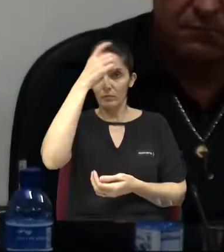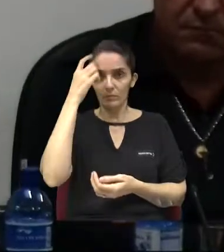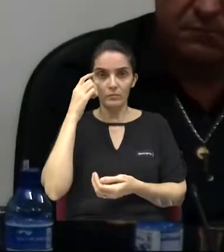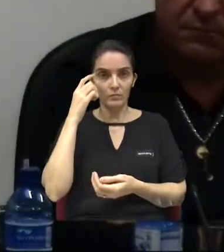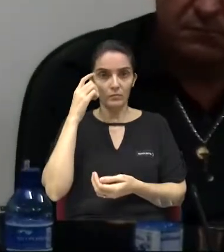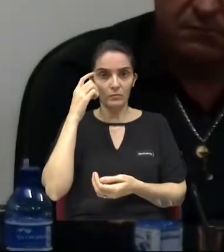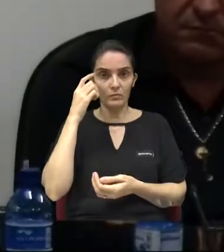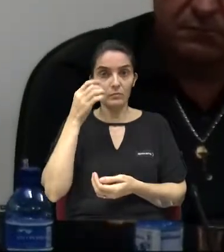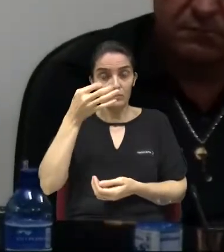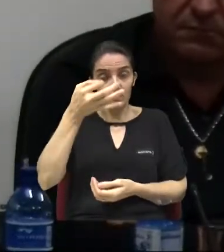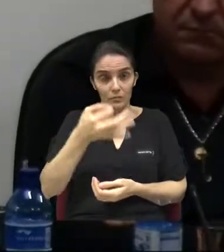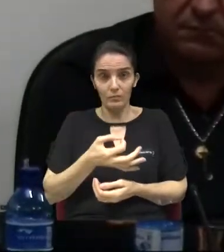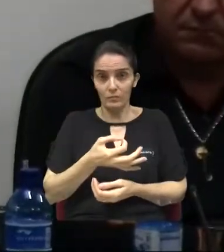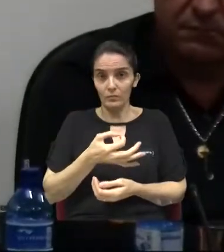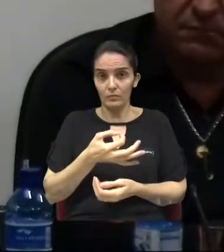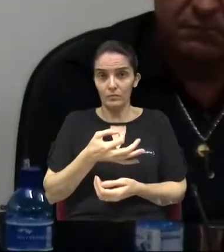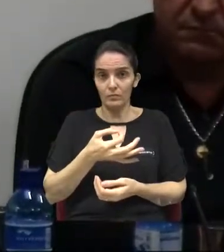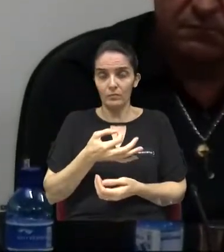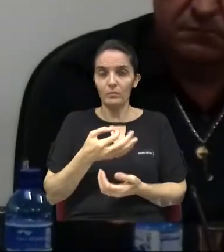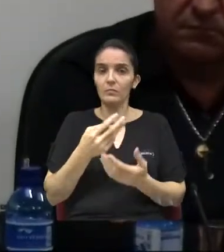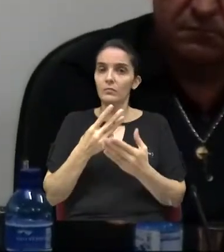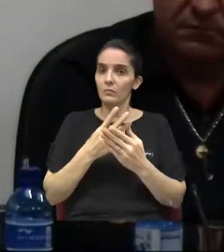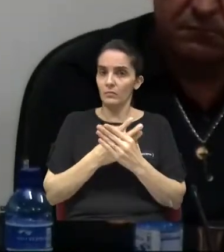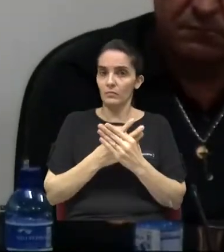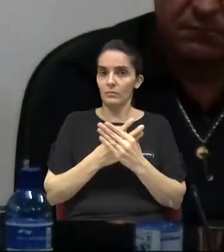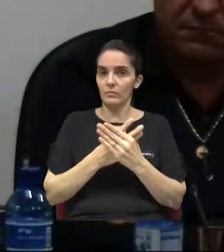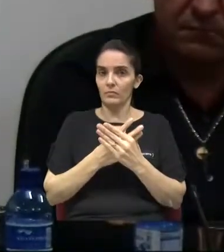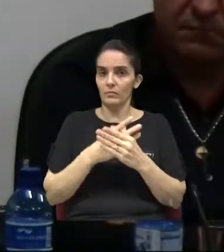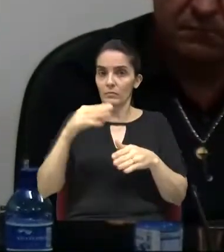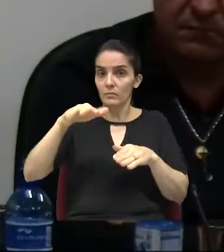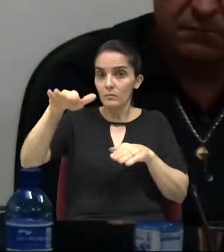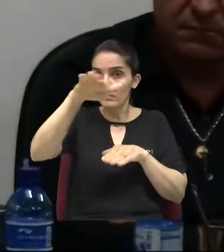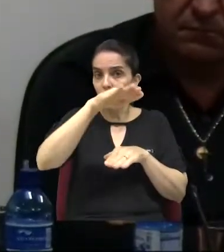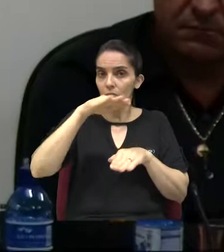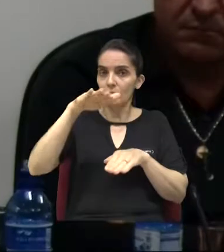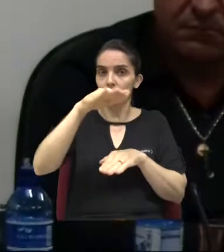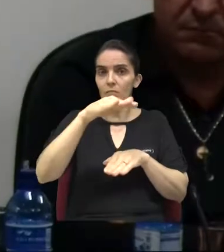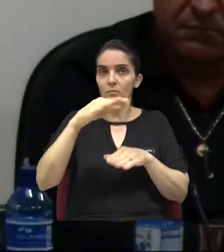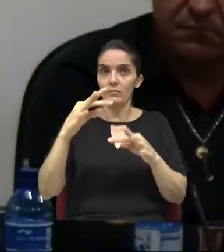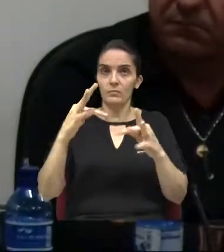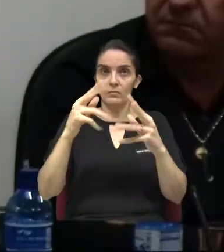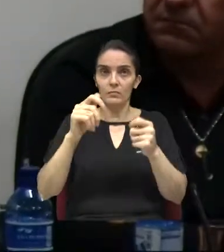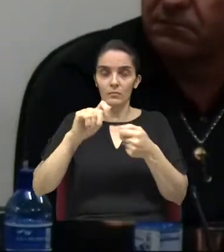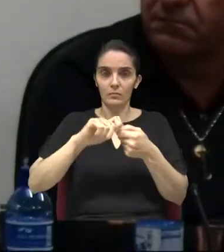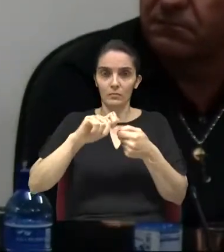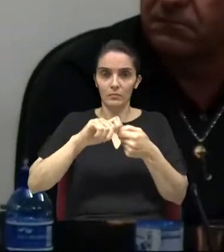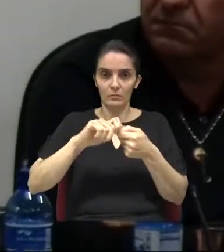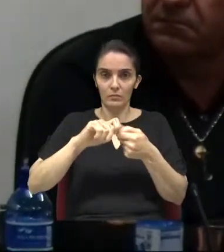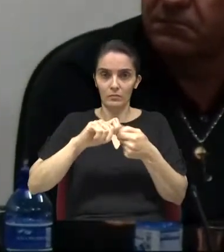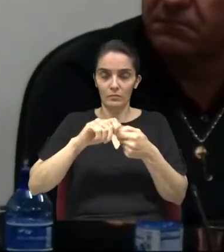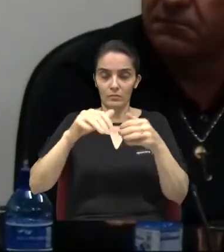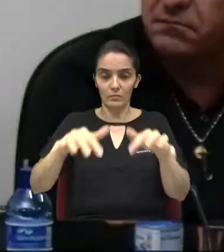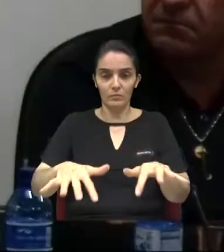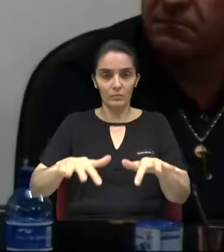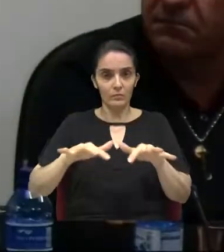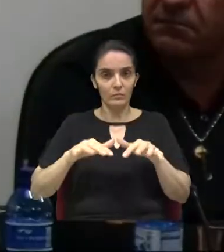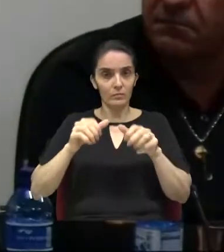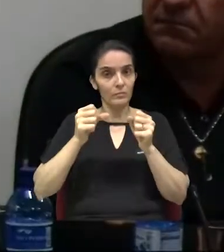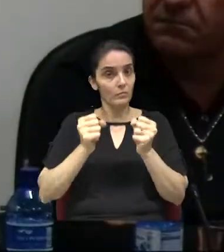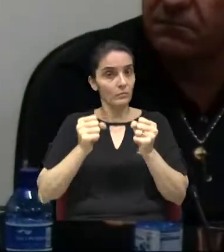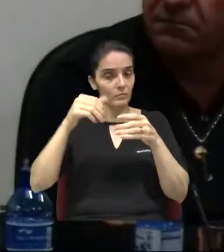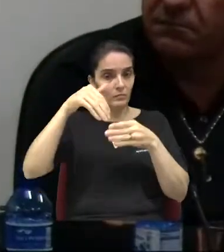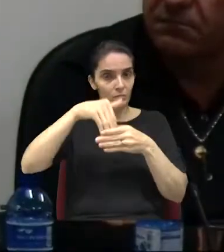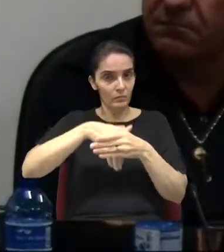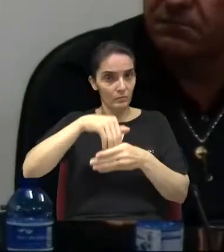não, eu tenho certeza que essa casa é soberana pelos seus atos. Aqui, nós podemos votar contra